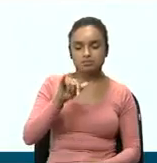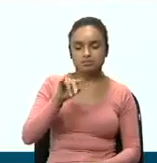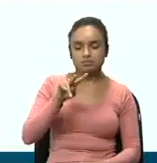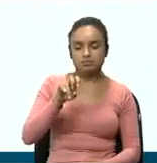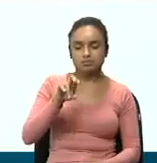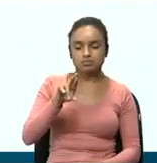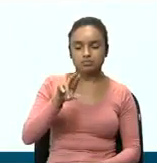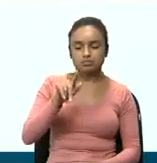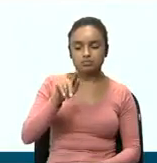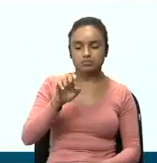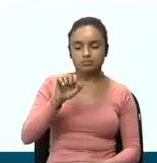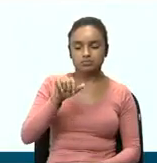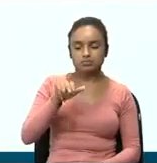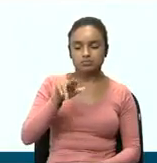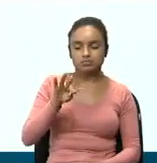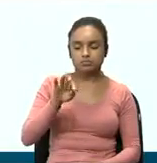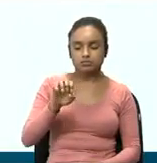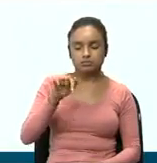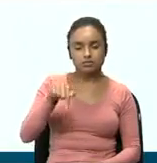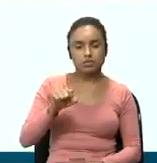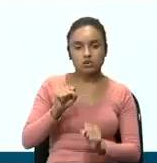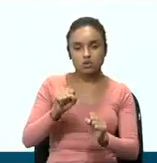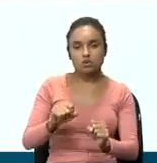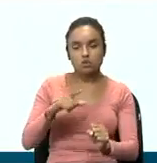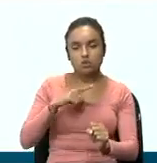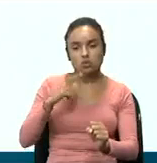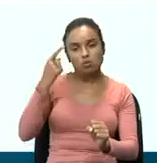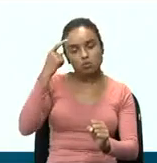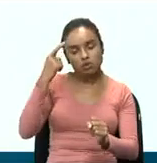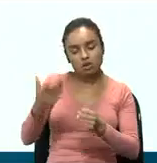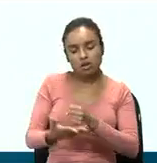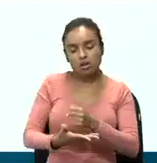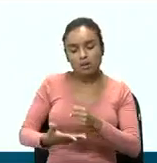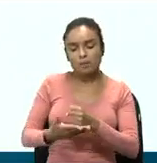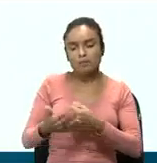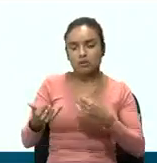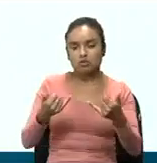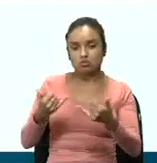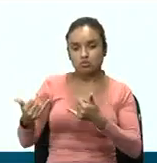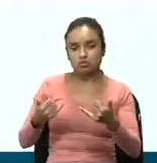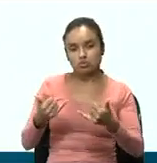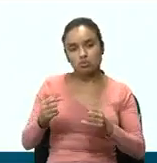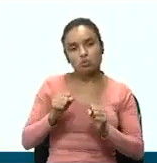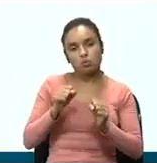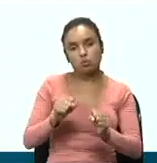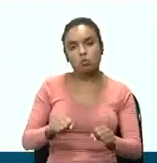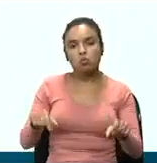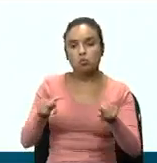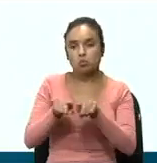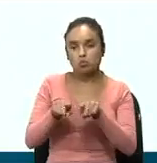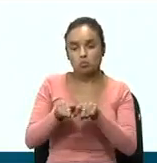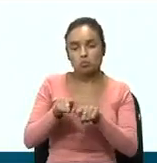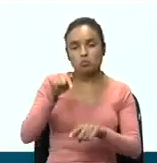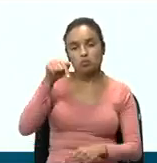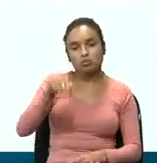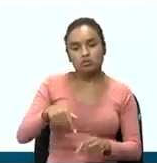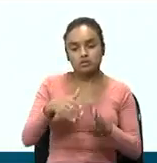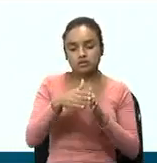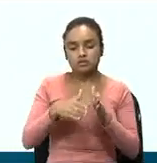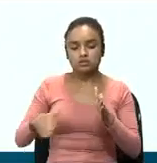divergente, ok? Eu também posso fazer, com base nessas informações, eu também posso chegar